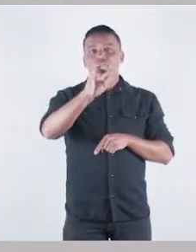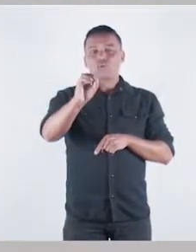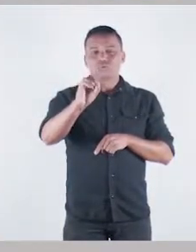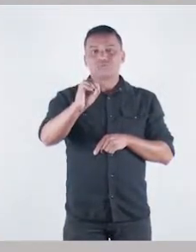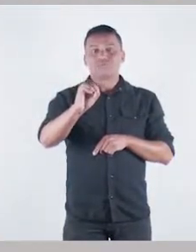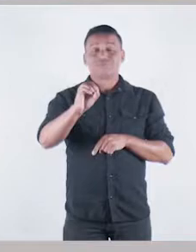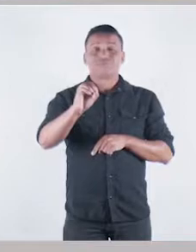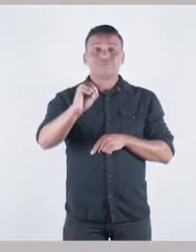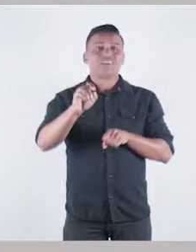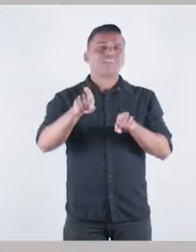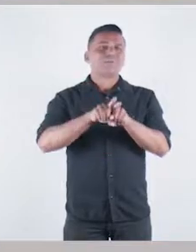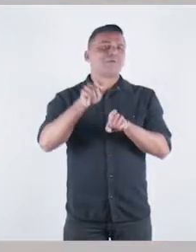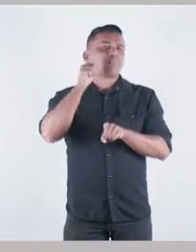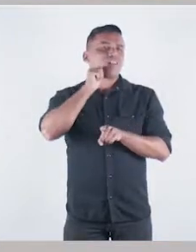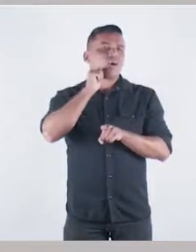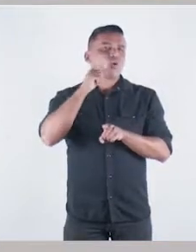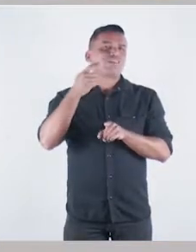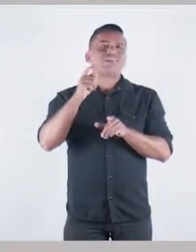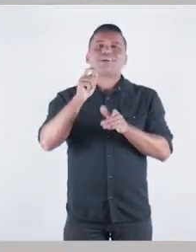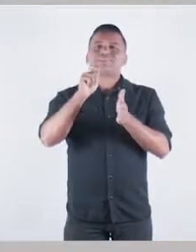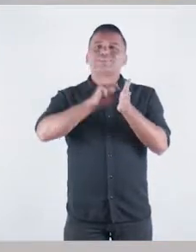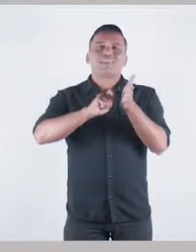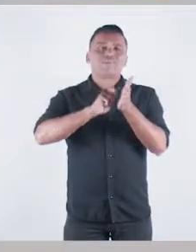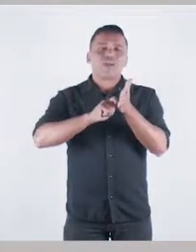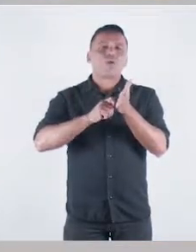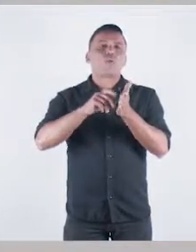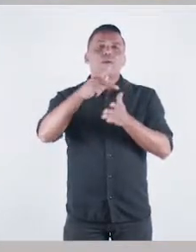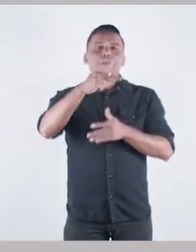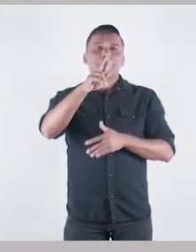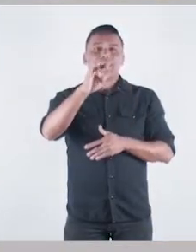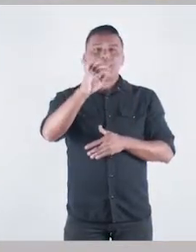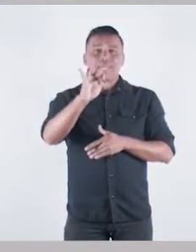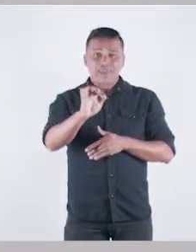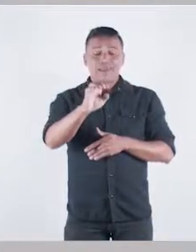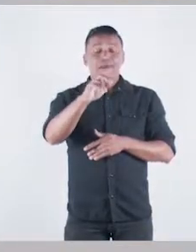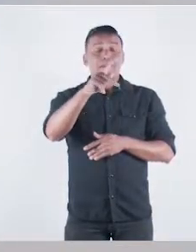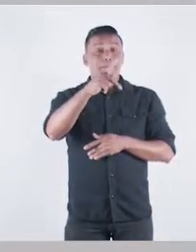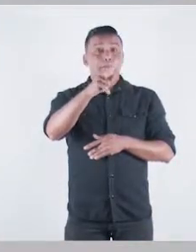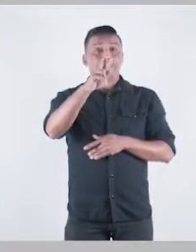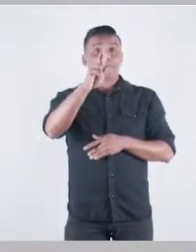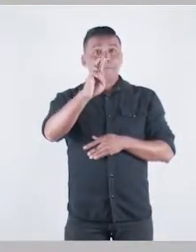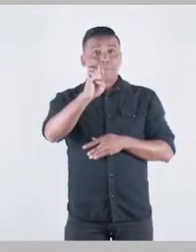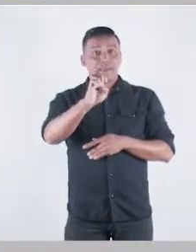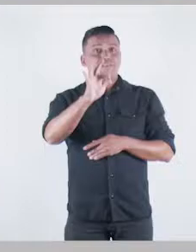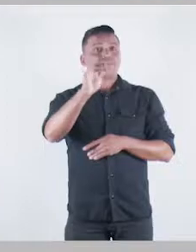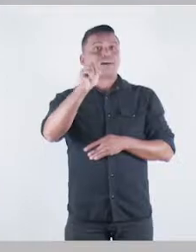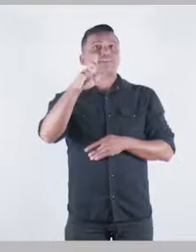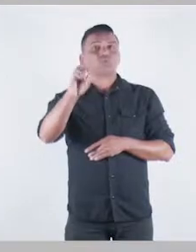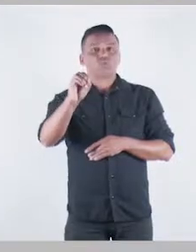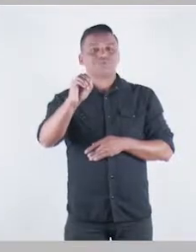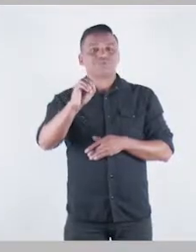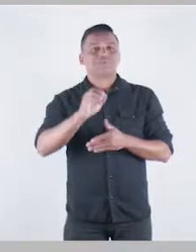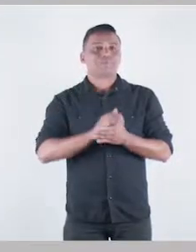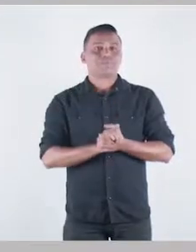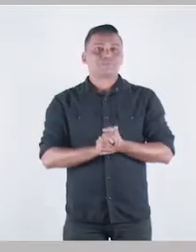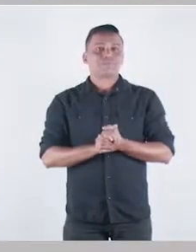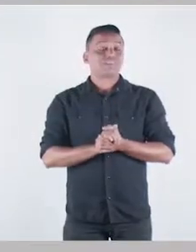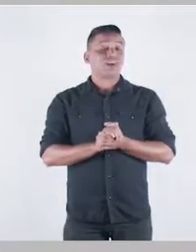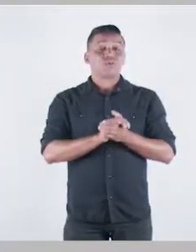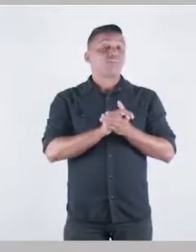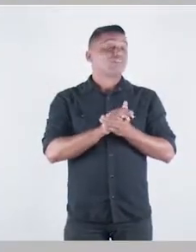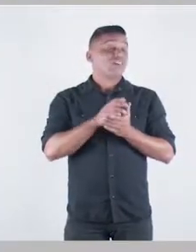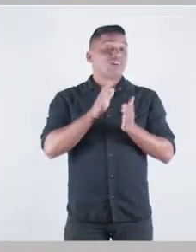Vieira. Foi muito bem aceito o livro e ele está